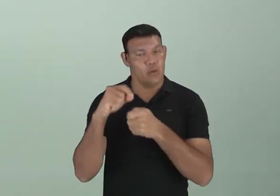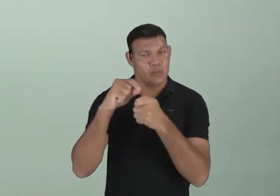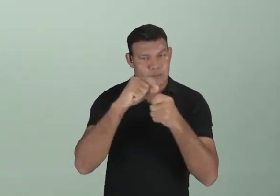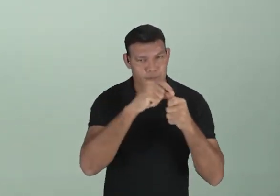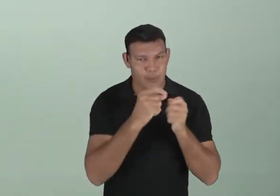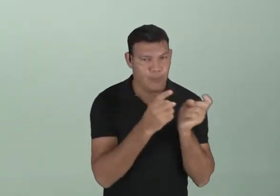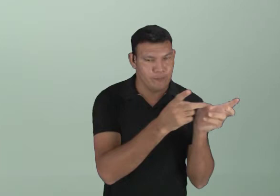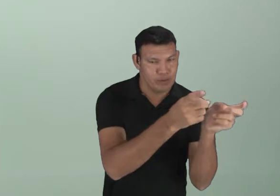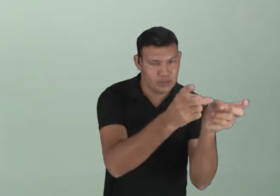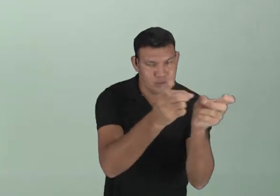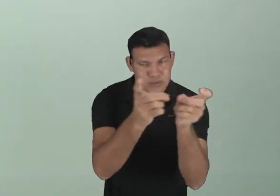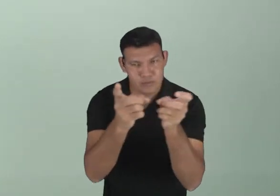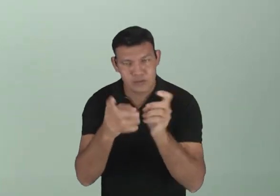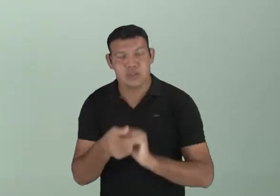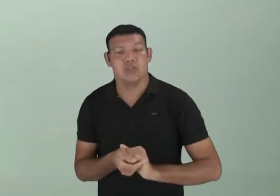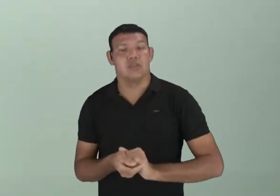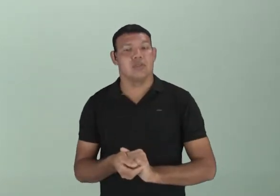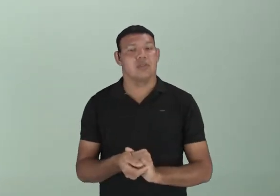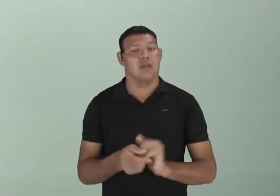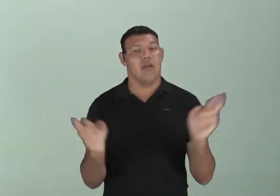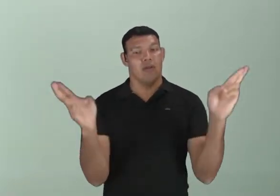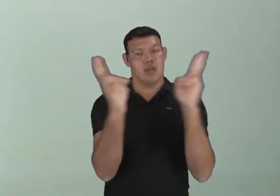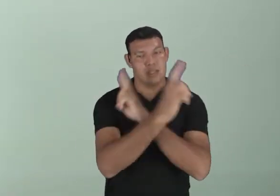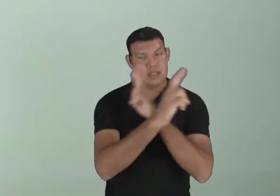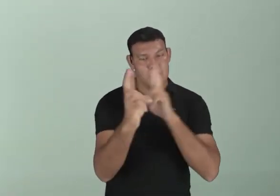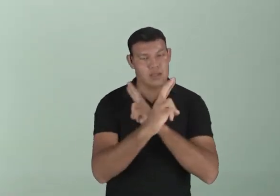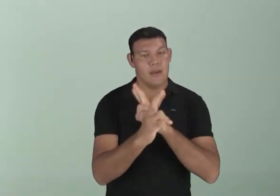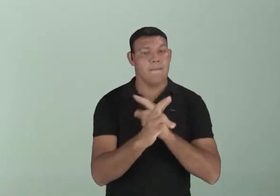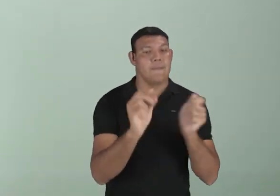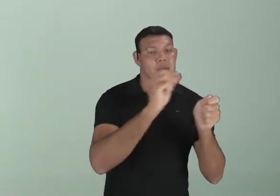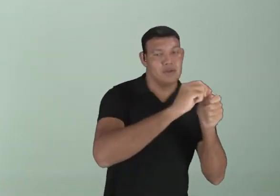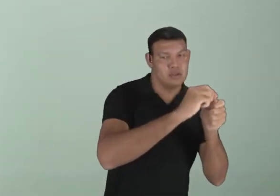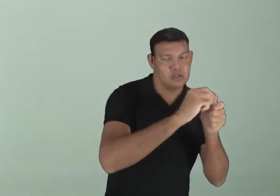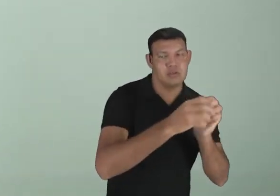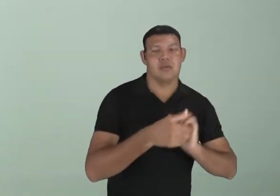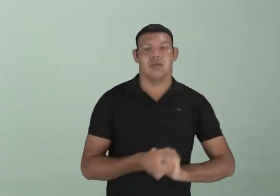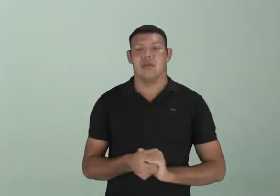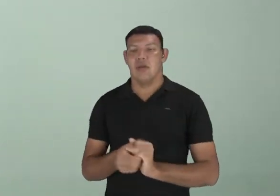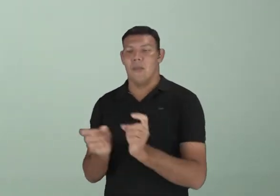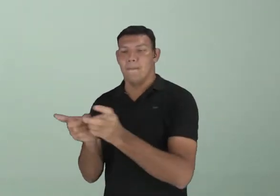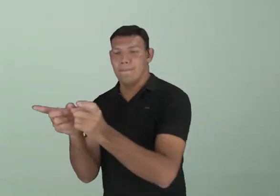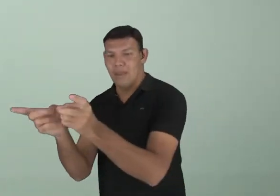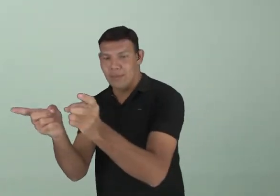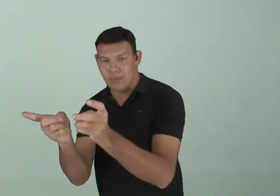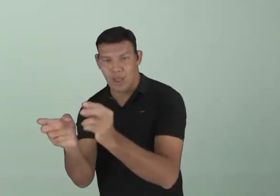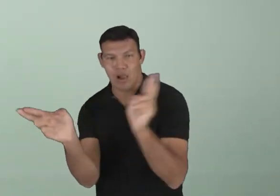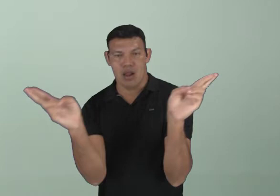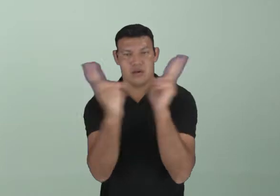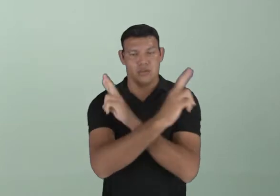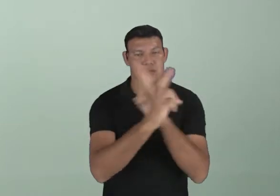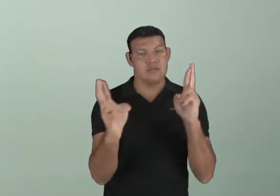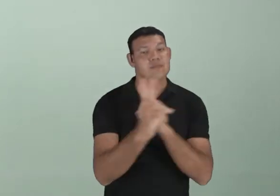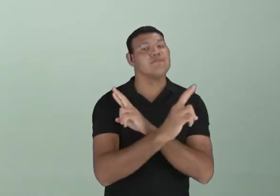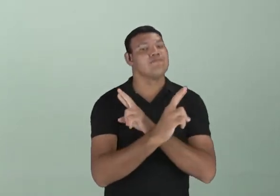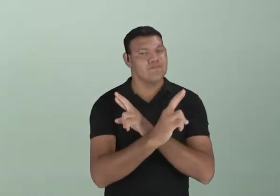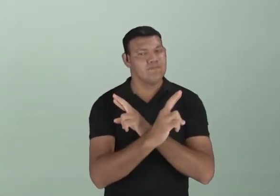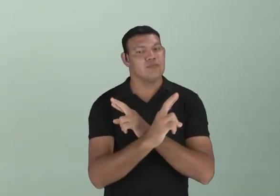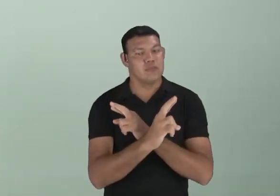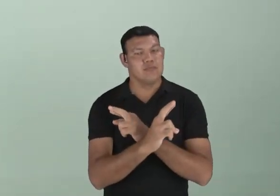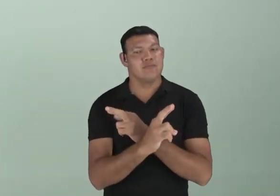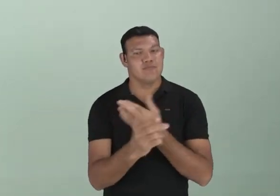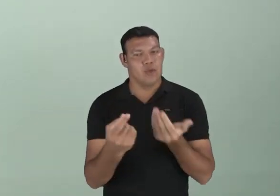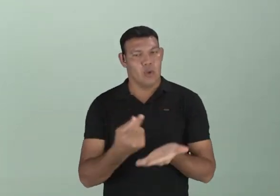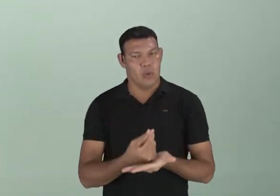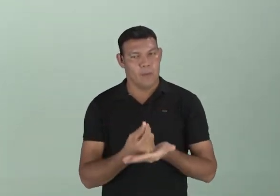necessário comercializar. Nessa relação entre produção e entre comercialização, nós temos a obtenção